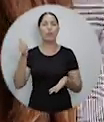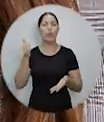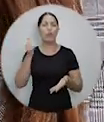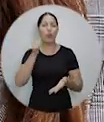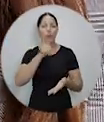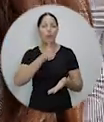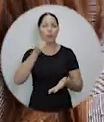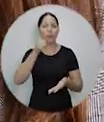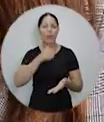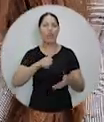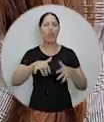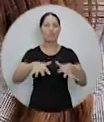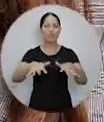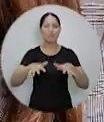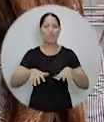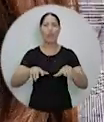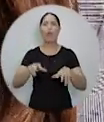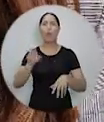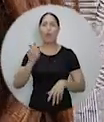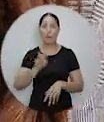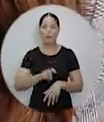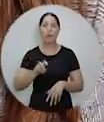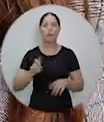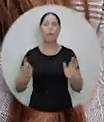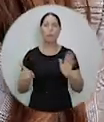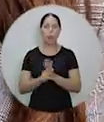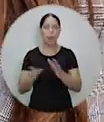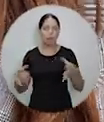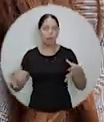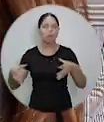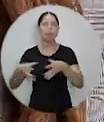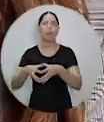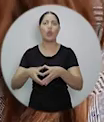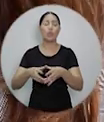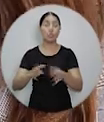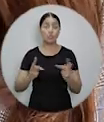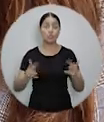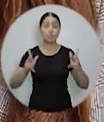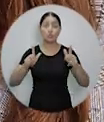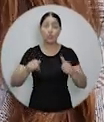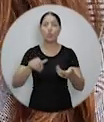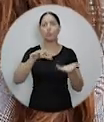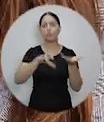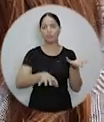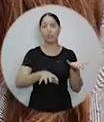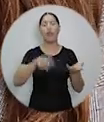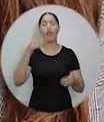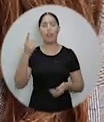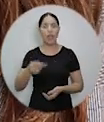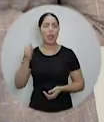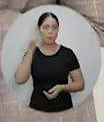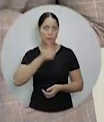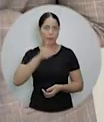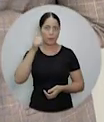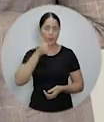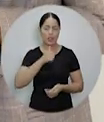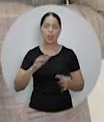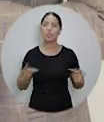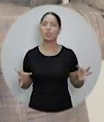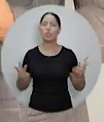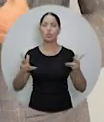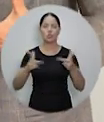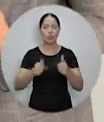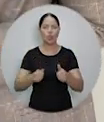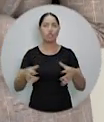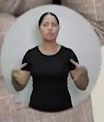maior bancada aqui da Câmara Nacional, somos a maior bancada do Congresso Nacional. Uma bancada que, a despeito